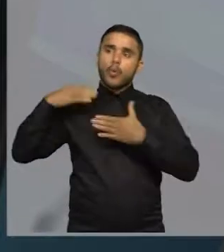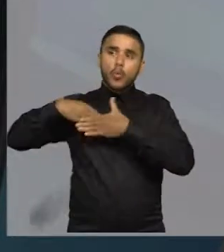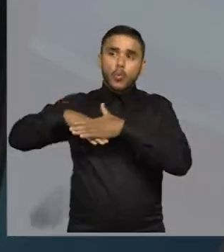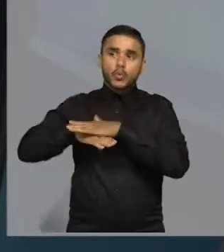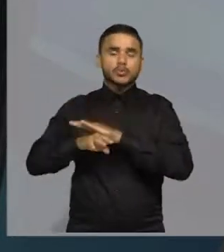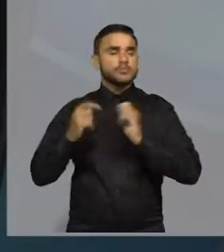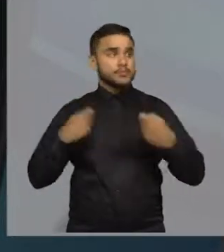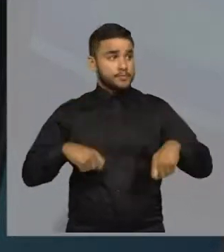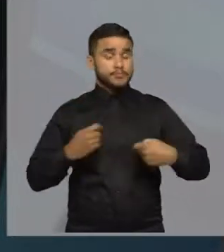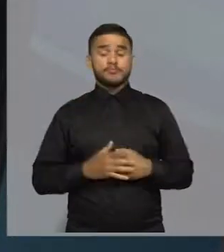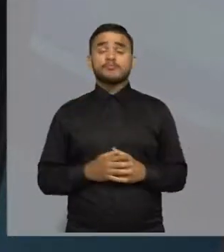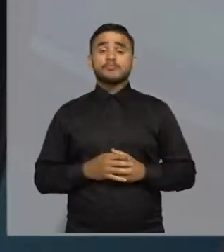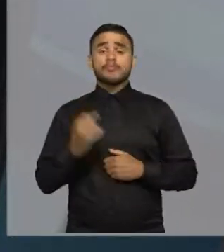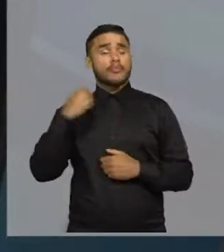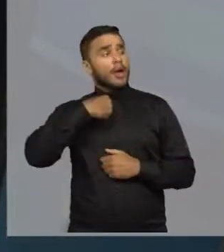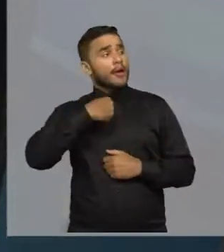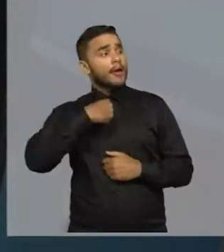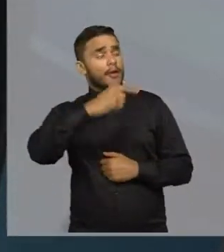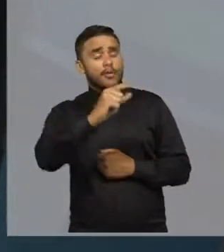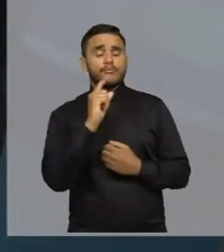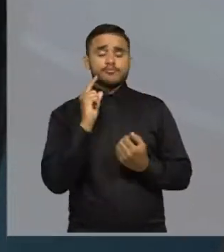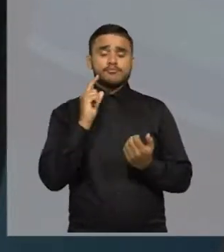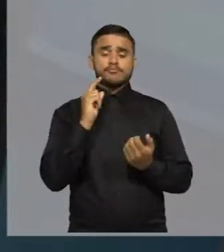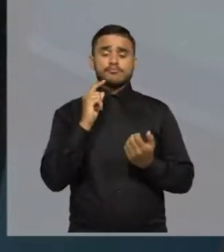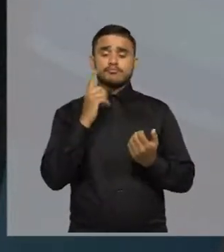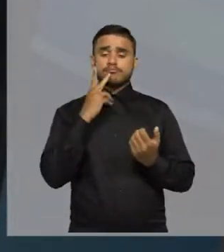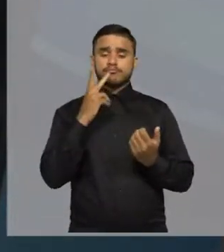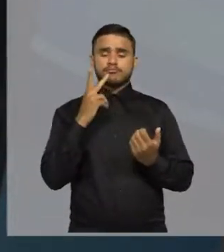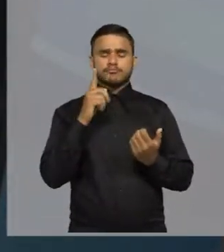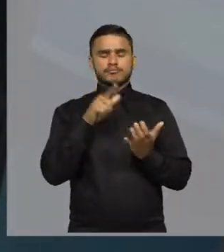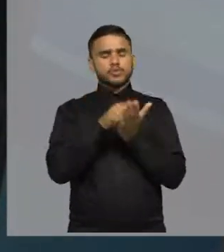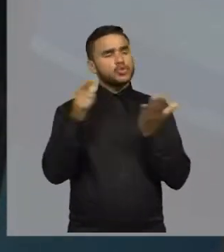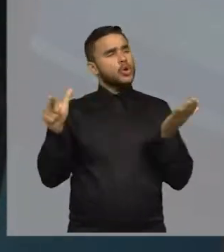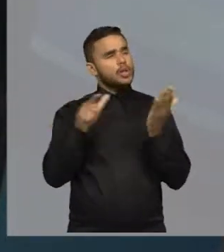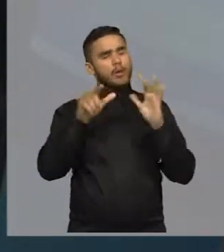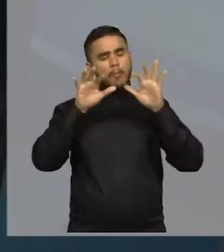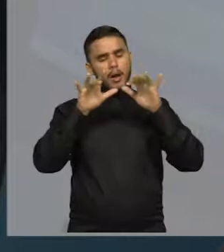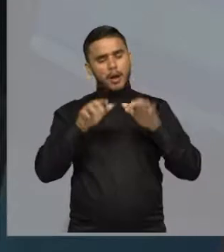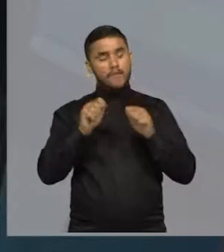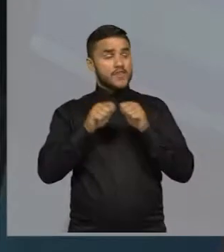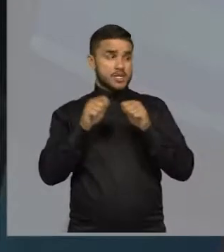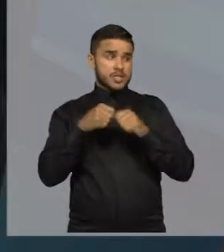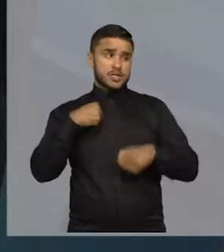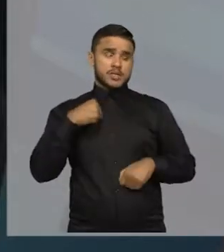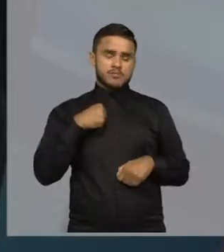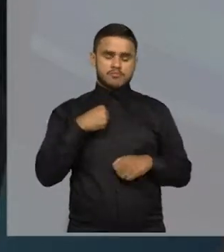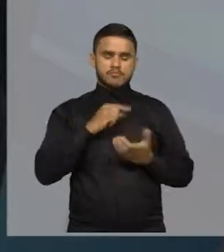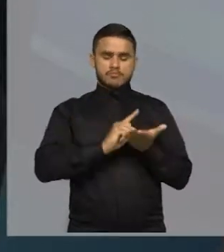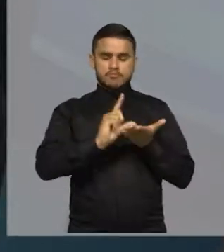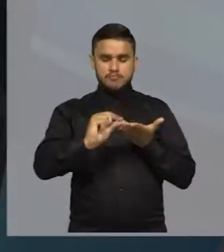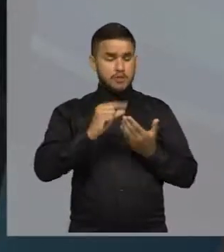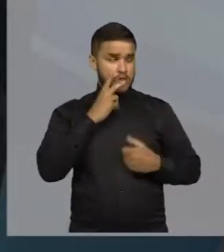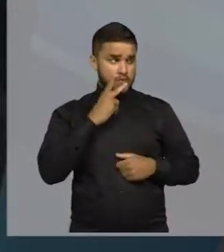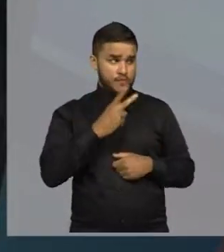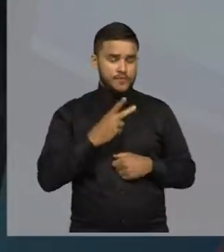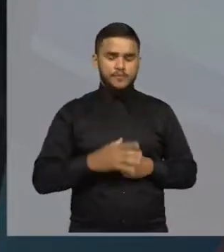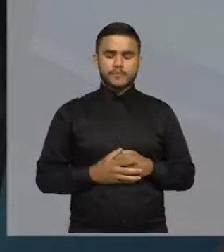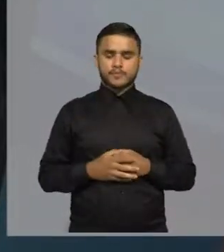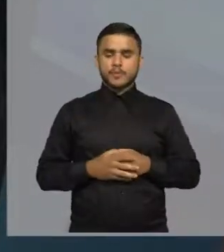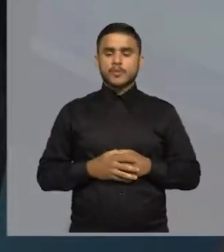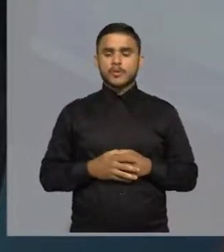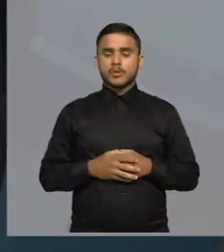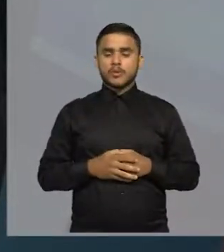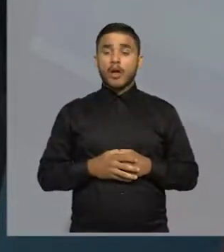semana passada na imprensa local dizendo que, invocando o poeta mineiro Carlos Drummond de Andrade, dizendo que no caminho